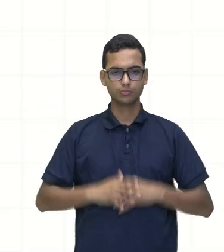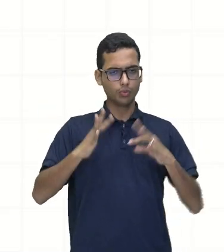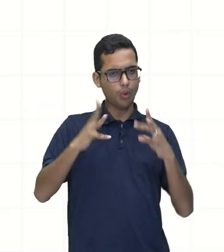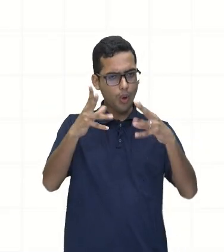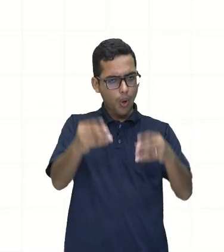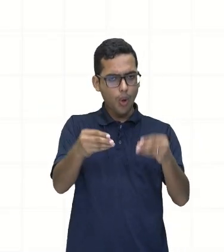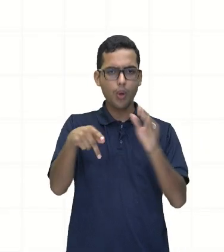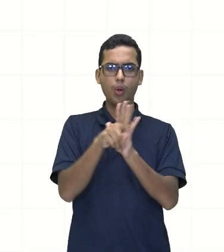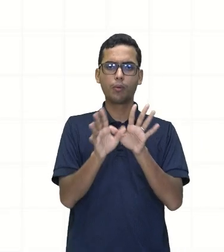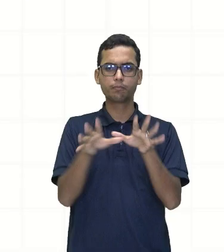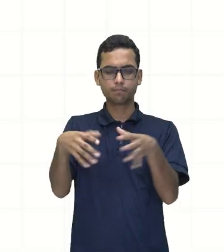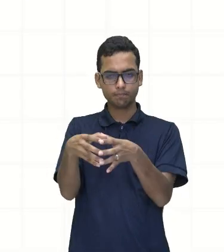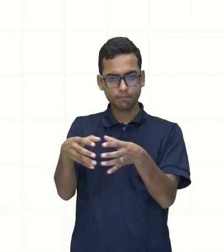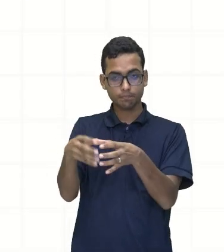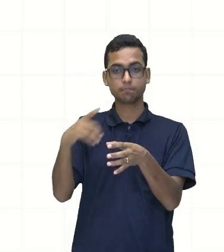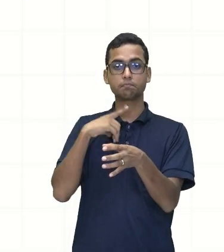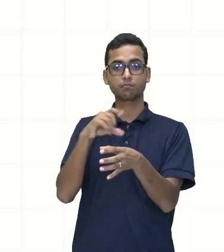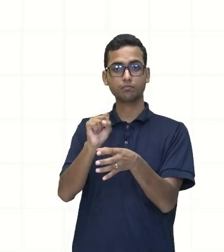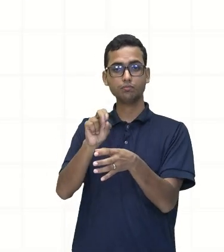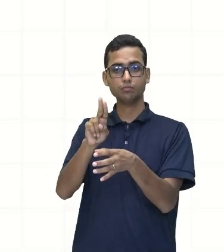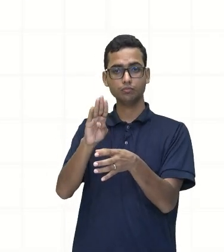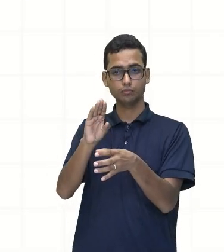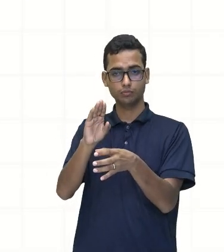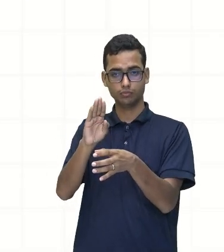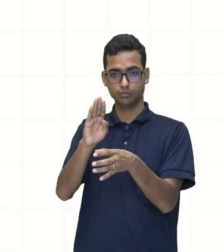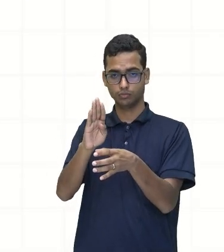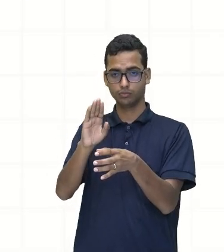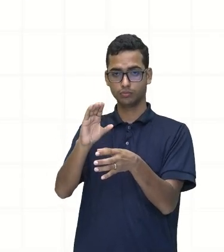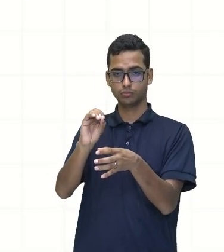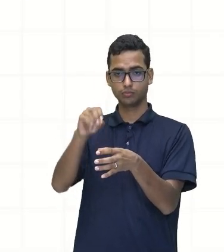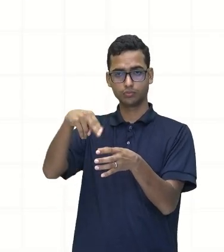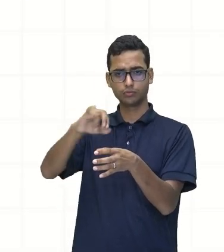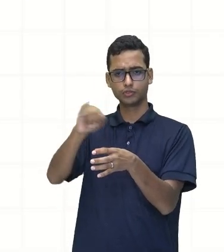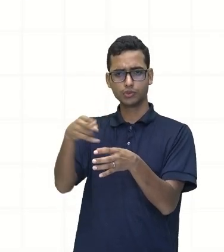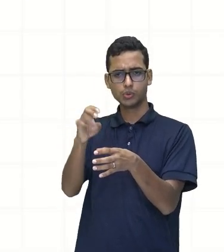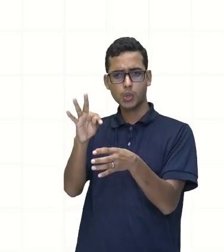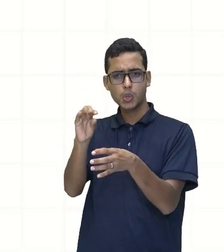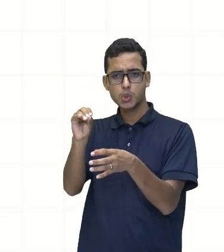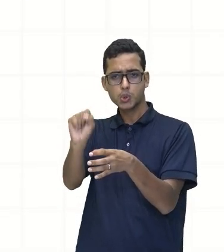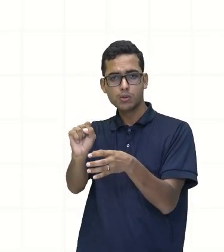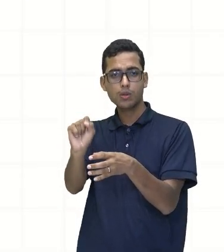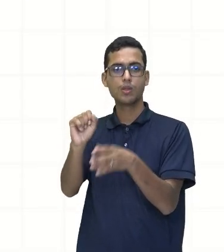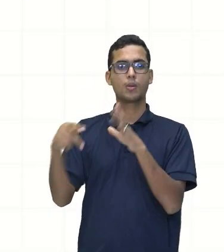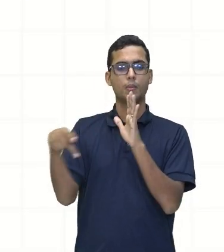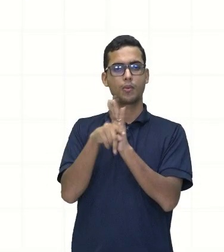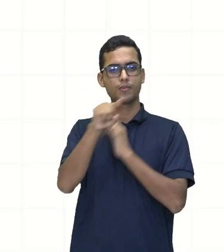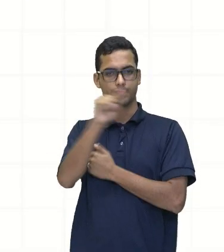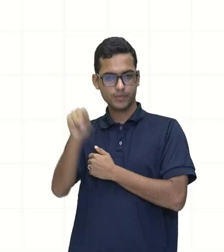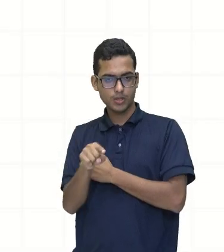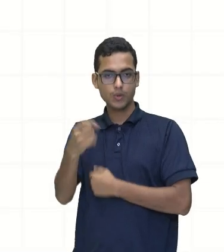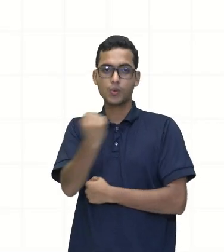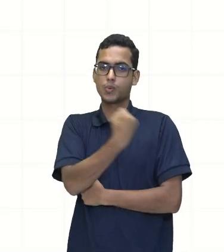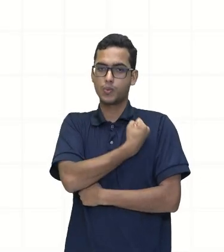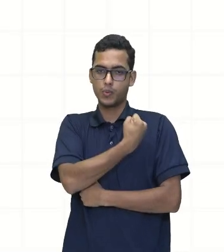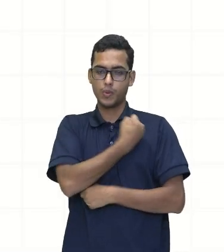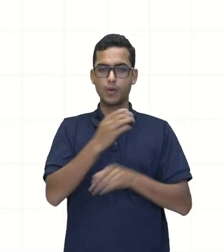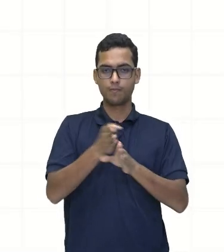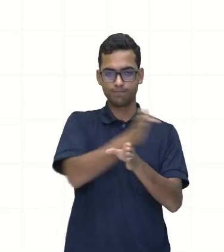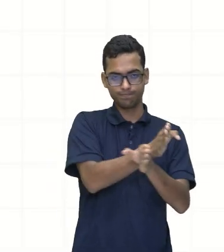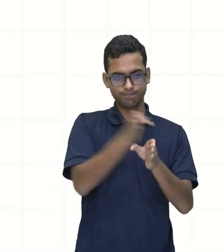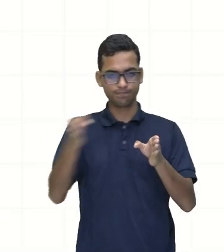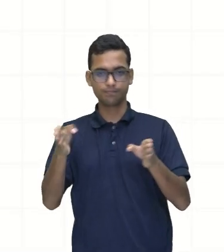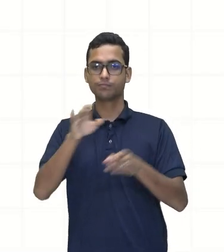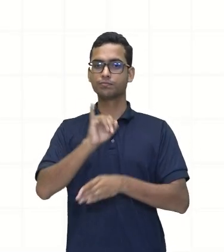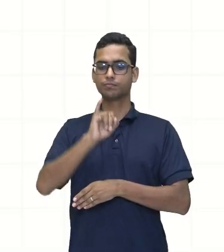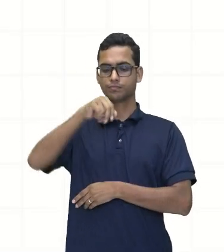os subconjuntos de Z, ou seja, subconjuntos dos números inteiros,